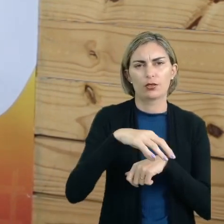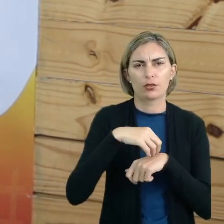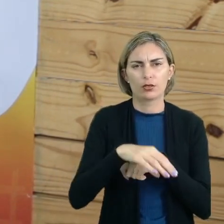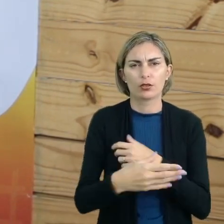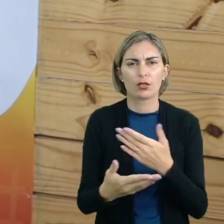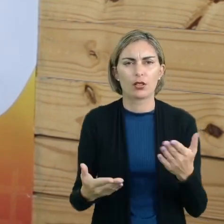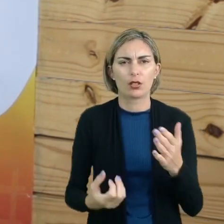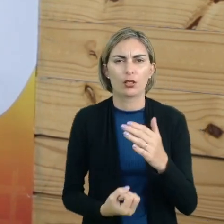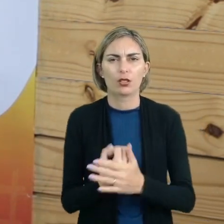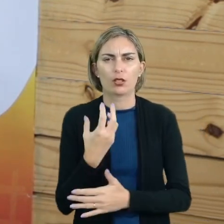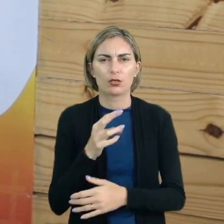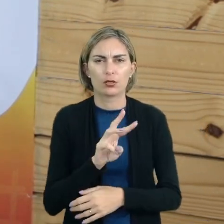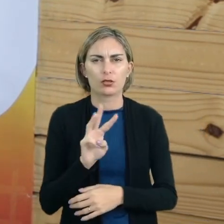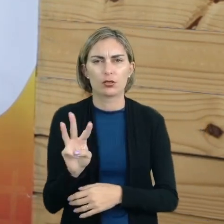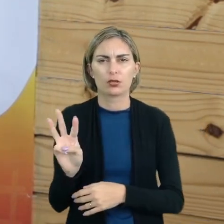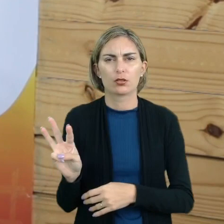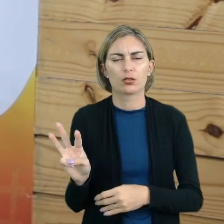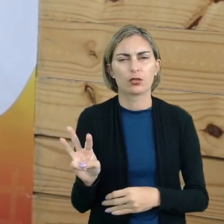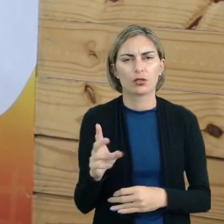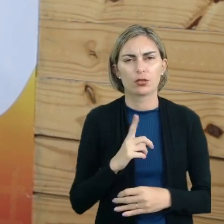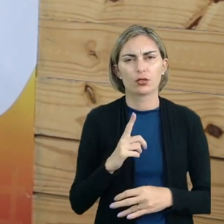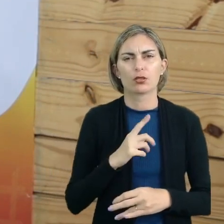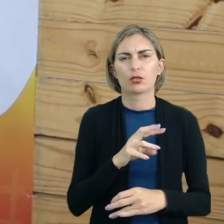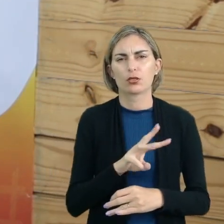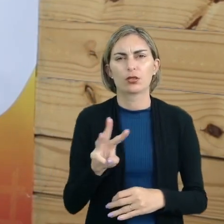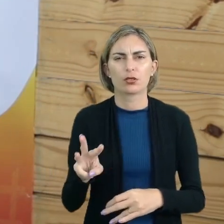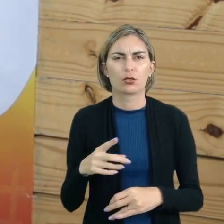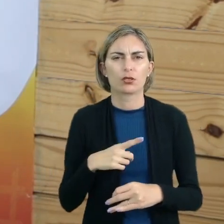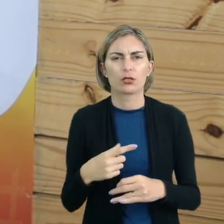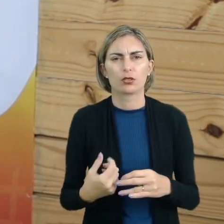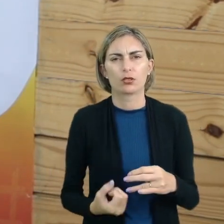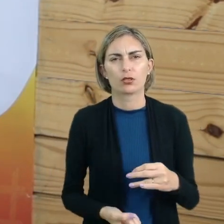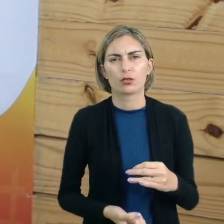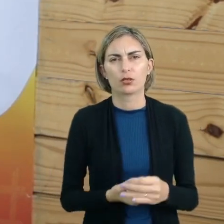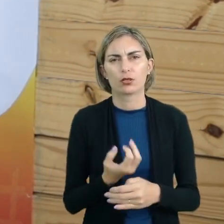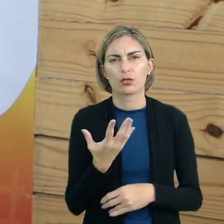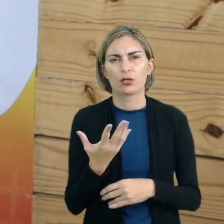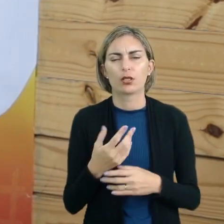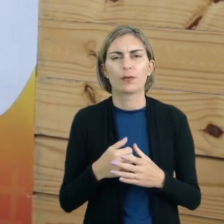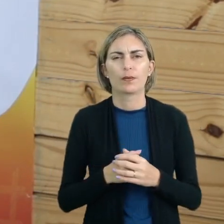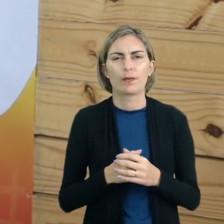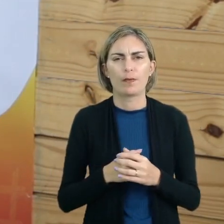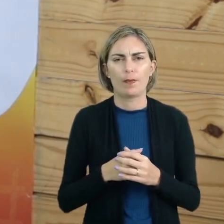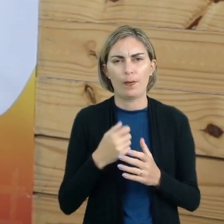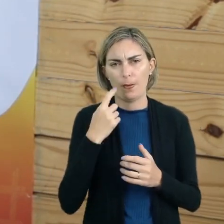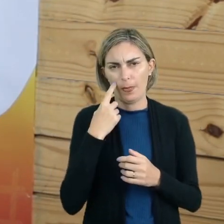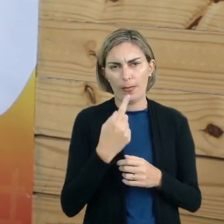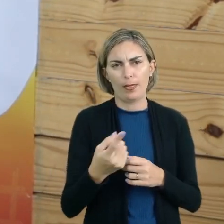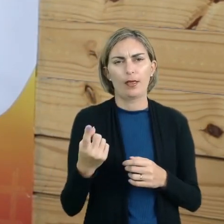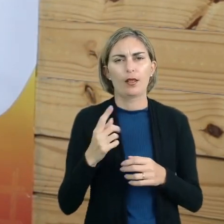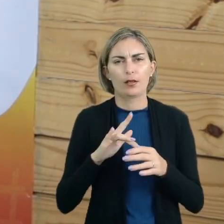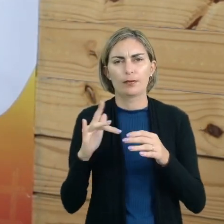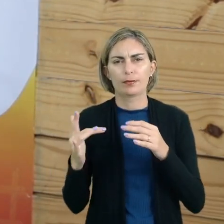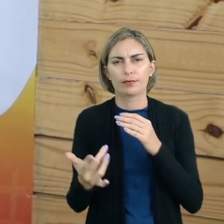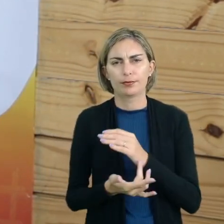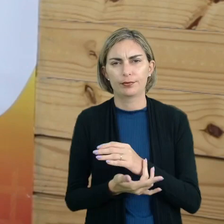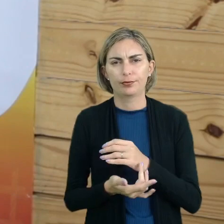a criação de sites. E trago especificamente sobre sites, mas, como disse, tem as opções aí de redes